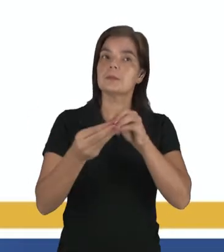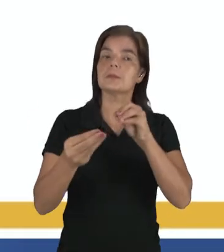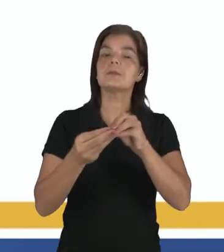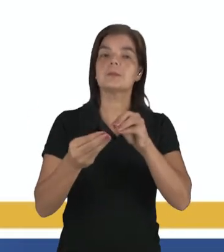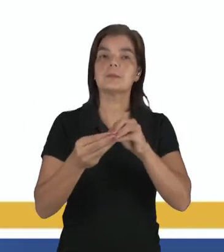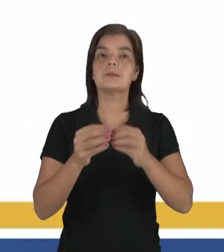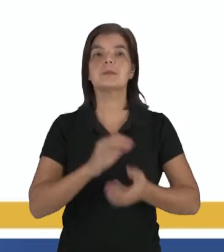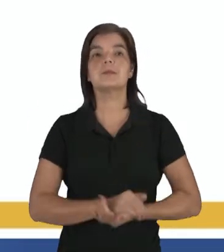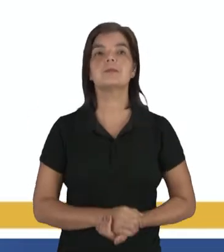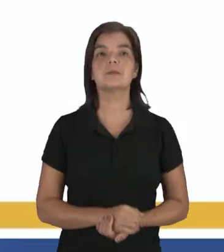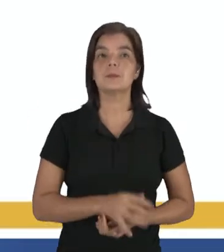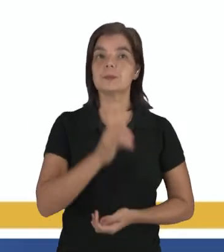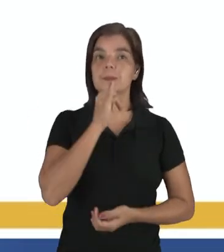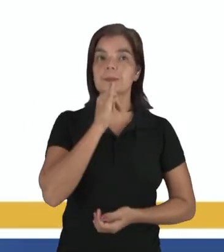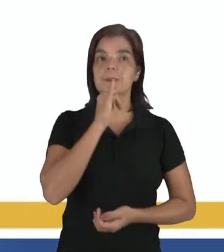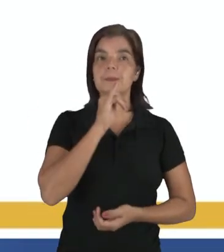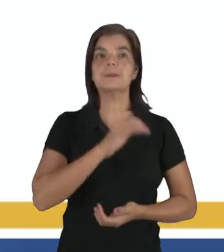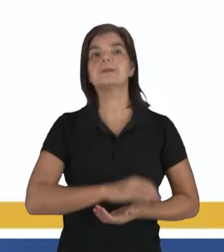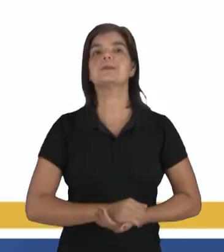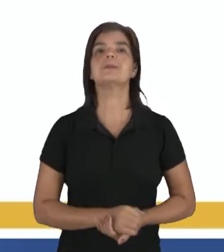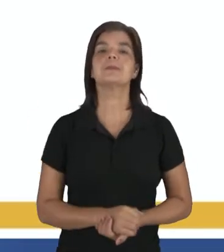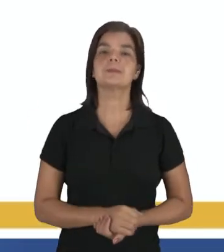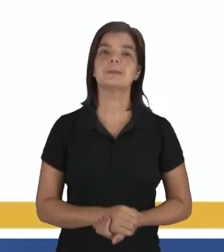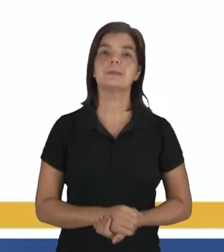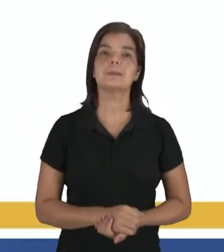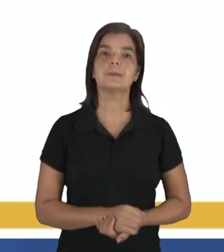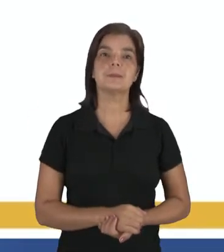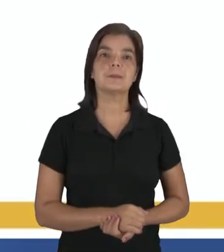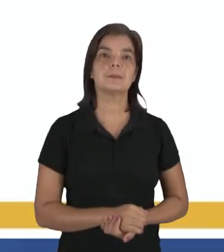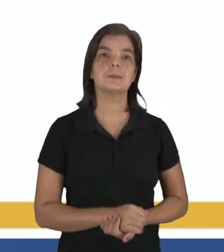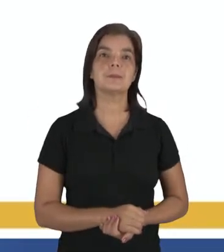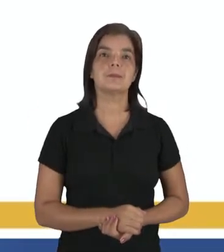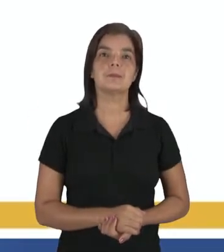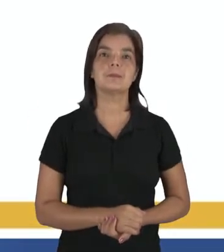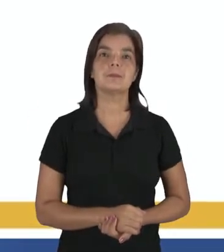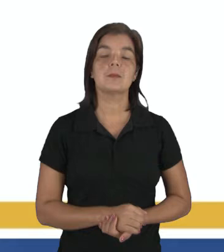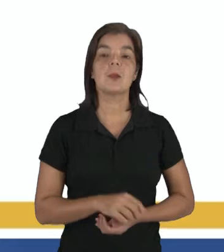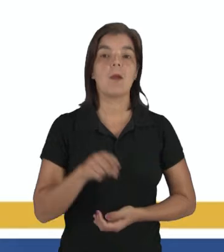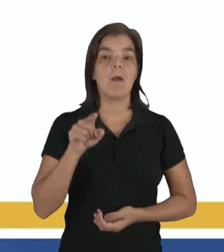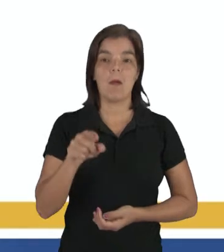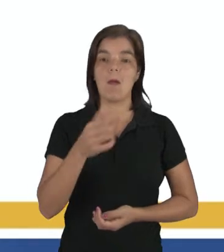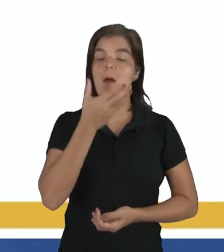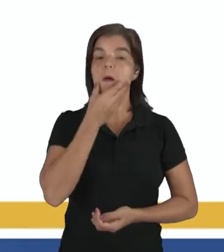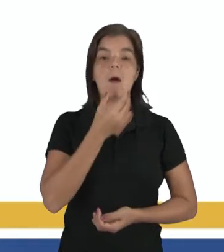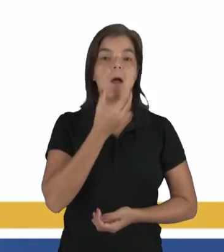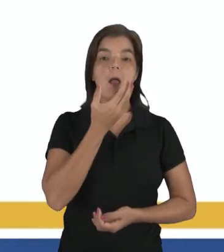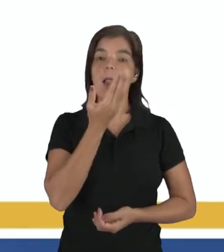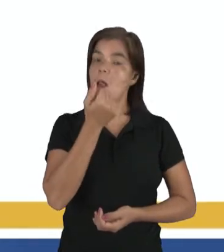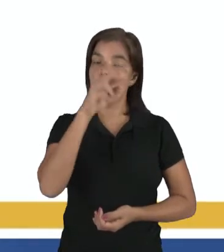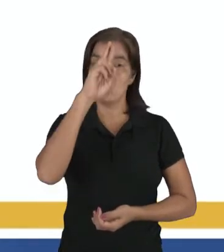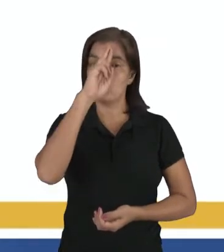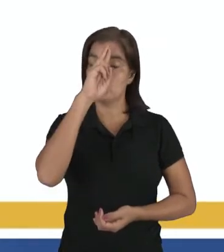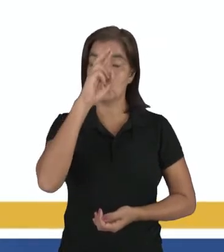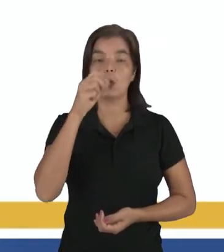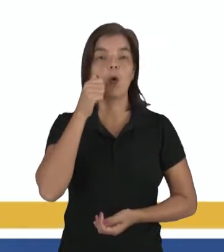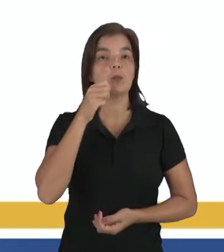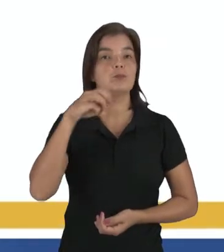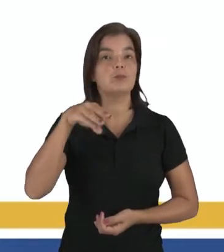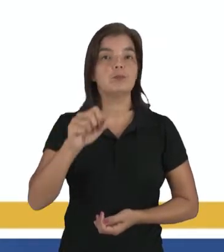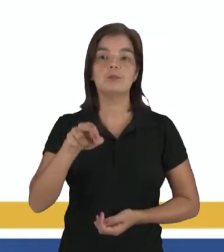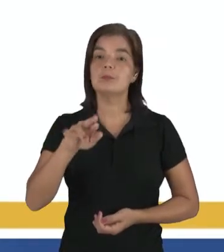forma abreviada, né? Olha o exemplo. She is not going to have lunch with Mary. Ela não almoçará com a Mary.